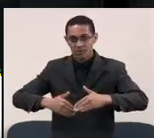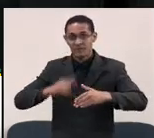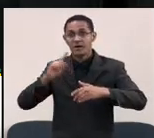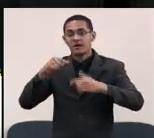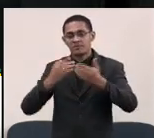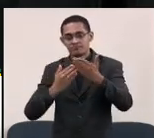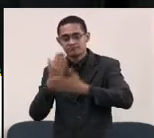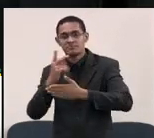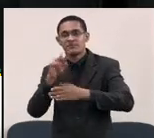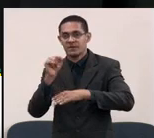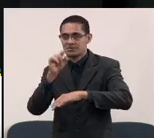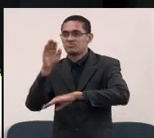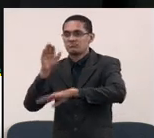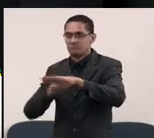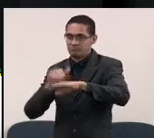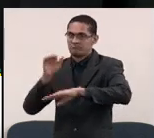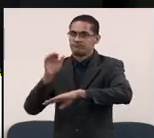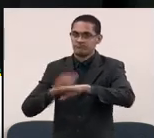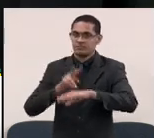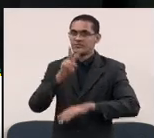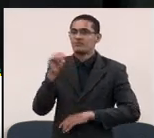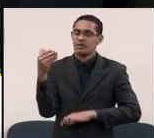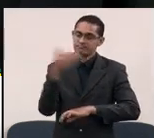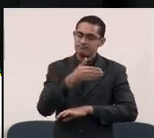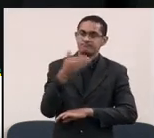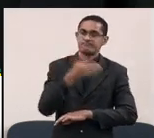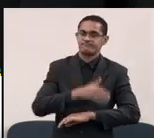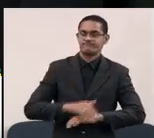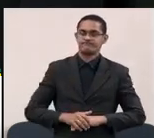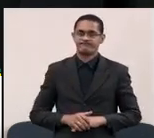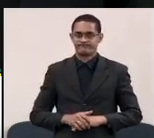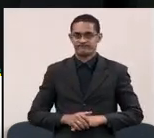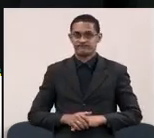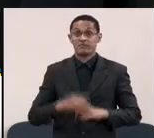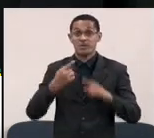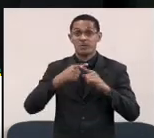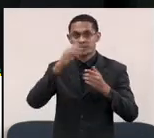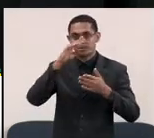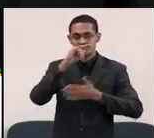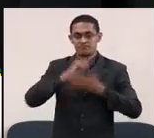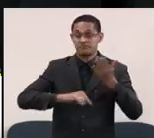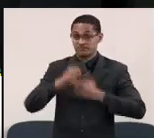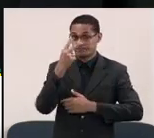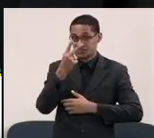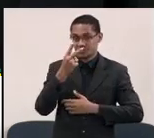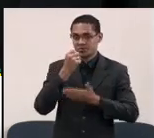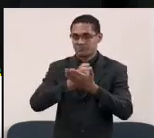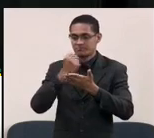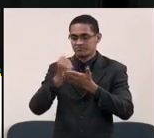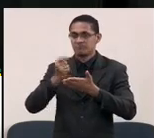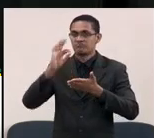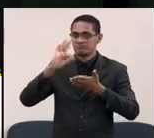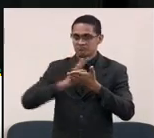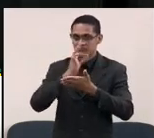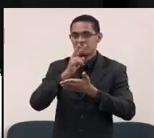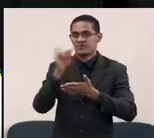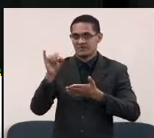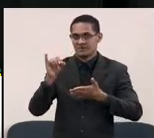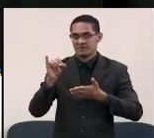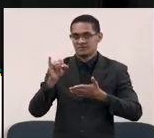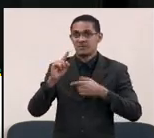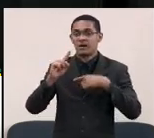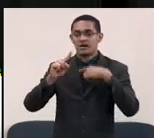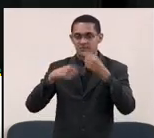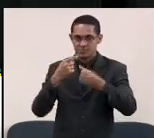teremos 2 lotes para assinar o contrato e com isso começar a implantação